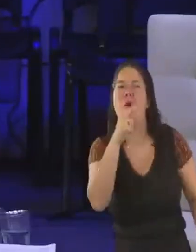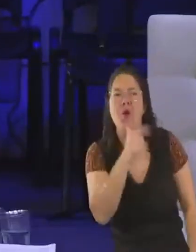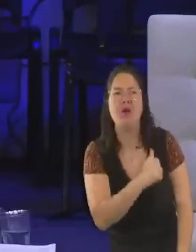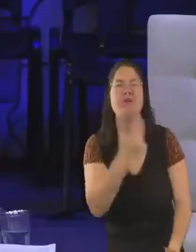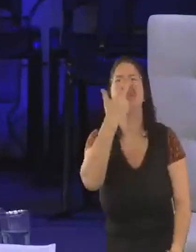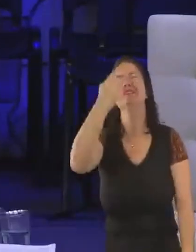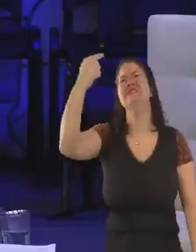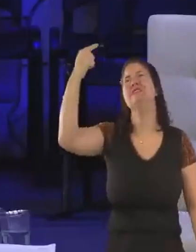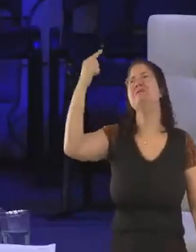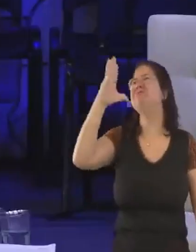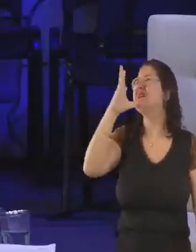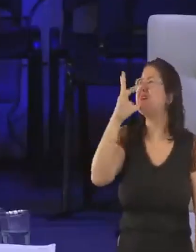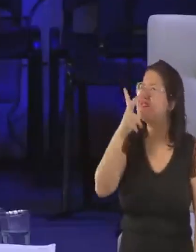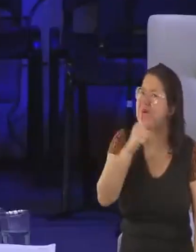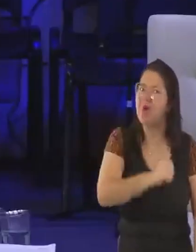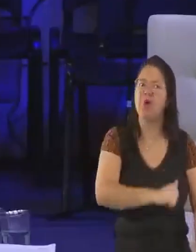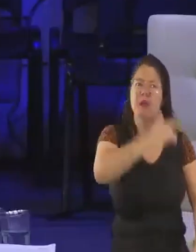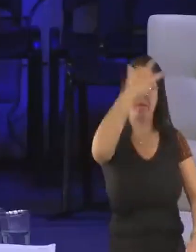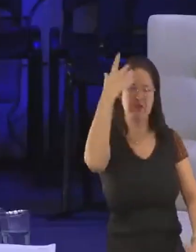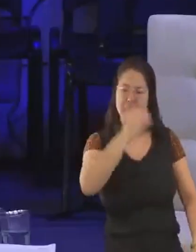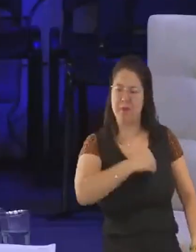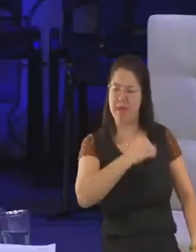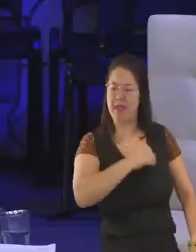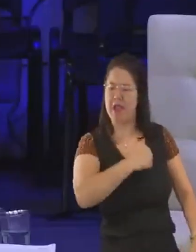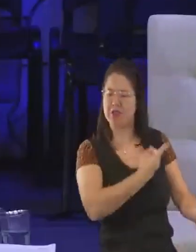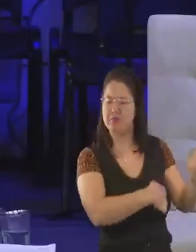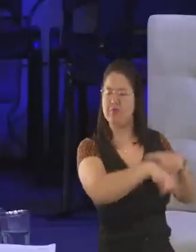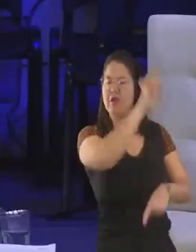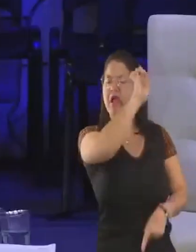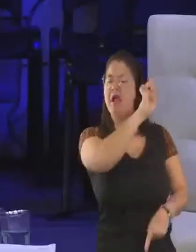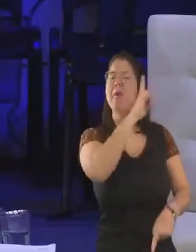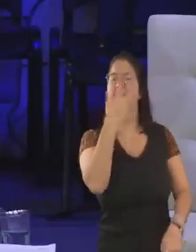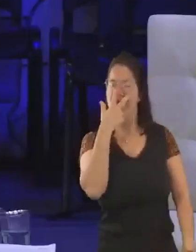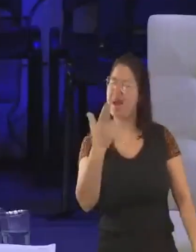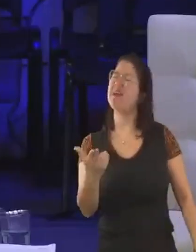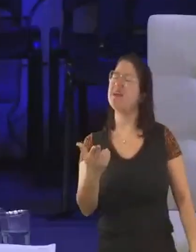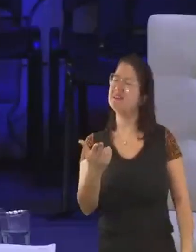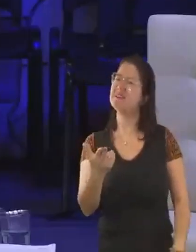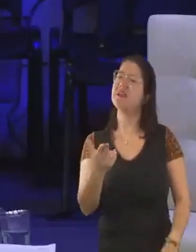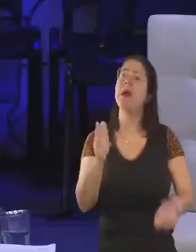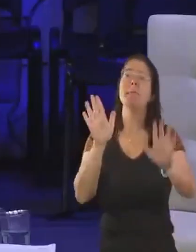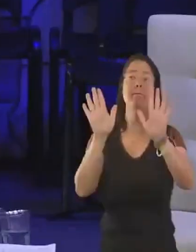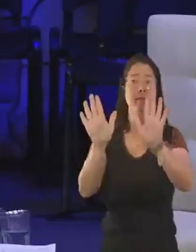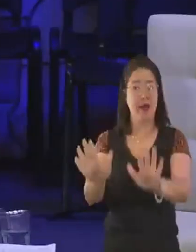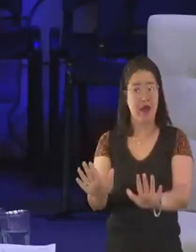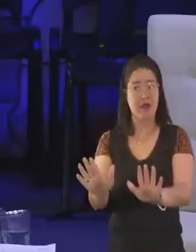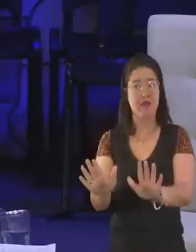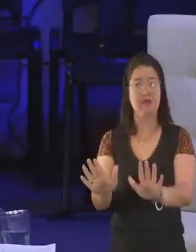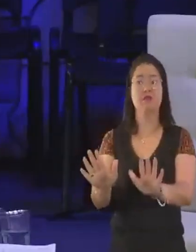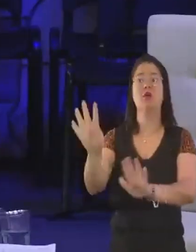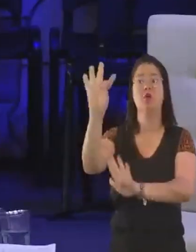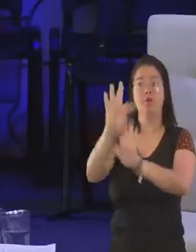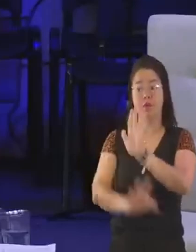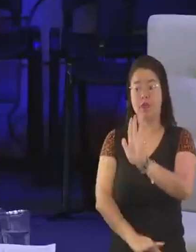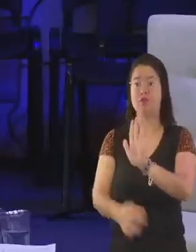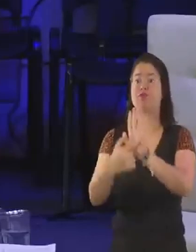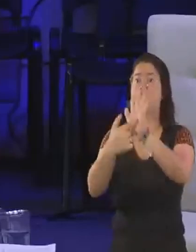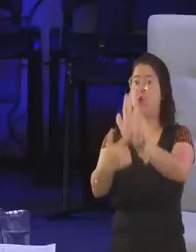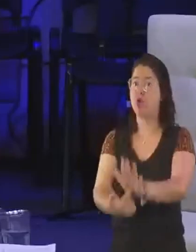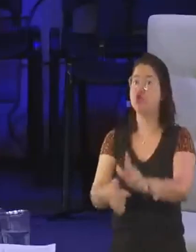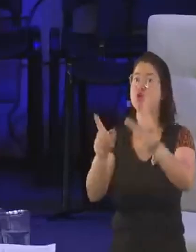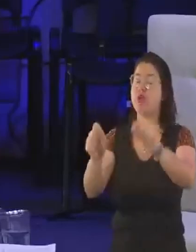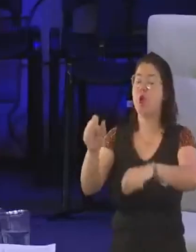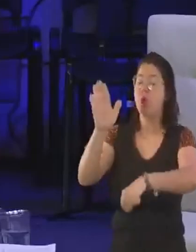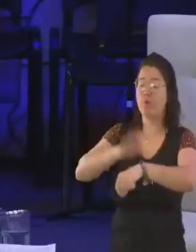aparentemente os ímpios estão prosperando, que a injustiça prevalece na terra. Mas, conforme afirmou o comentarista, este é um